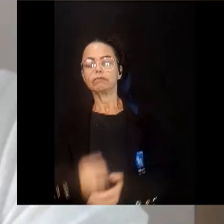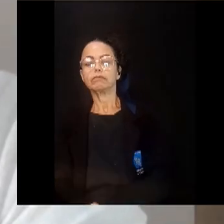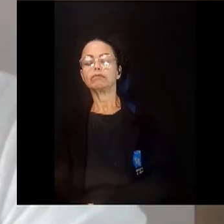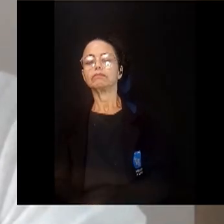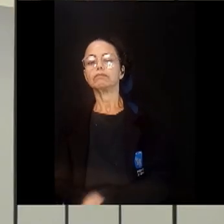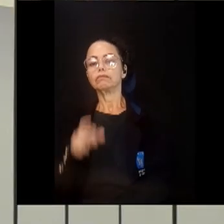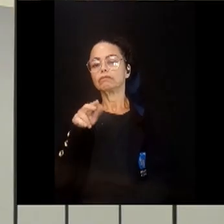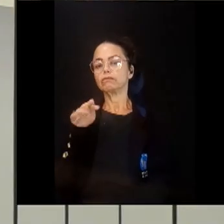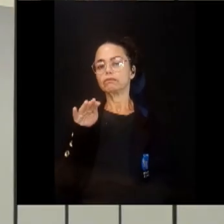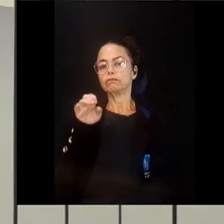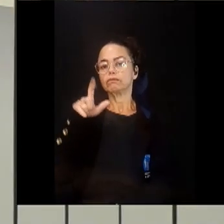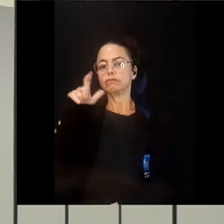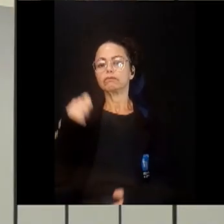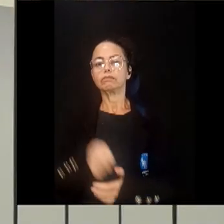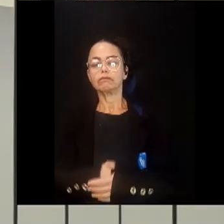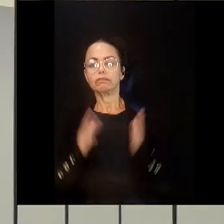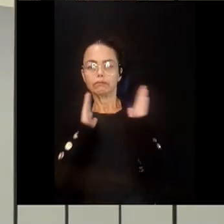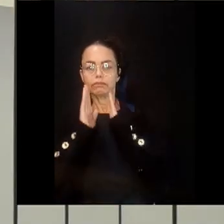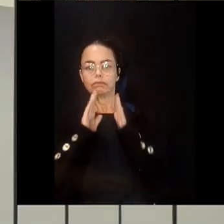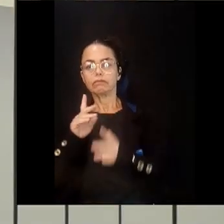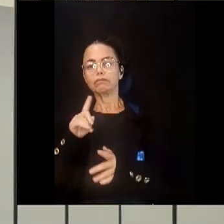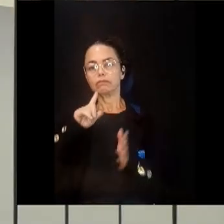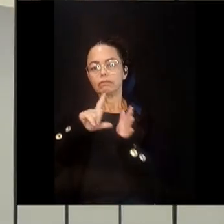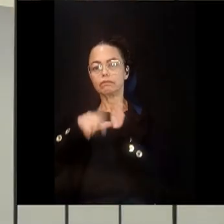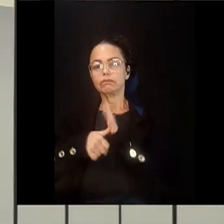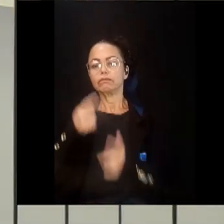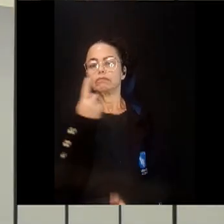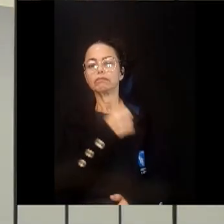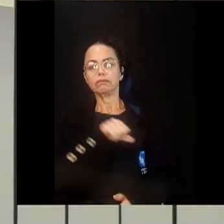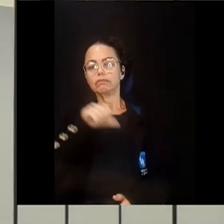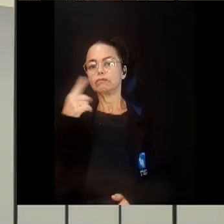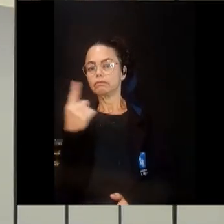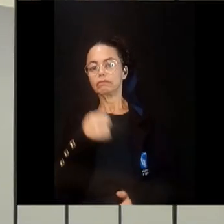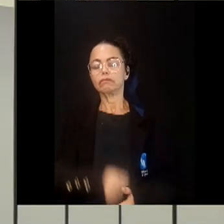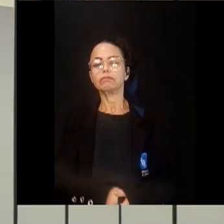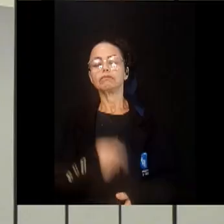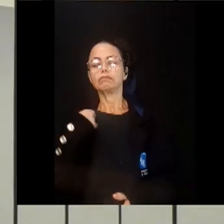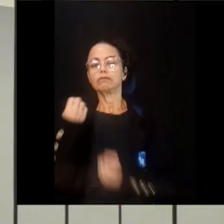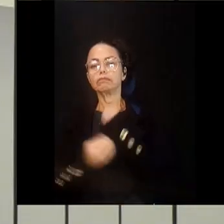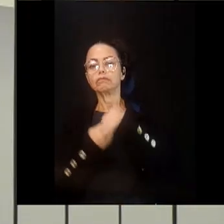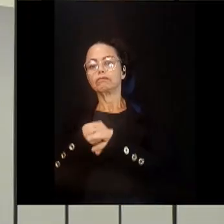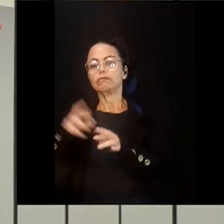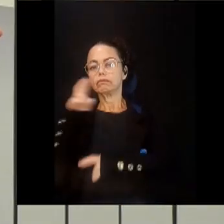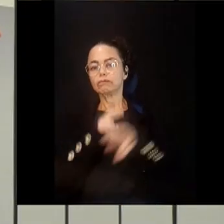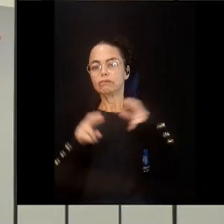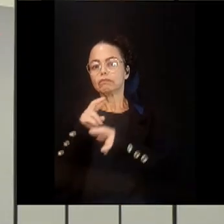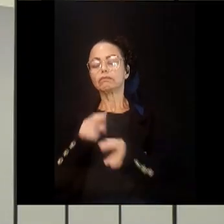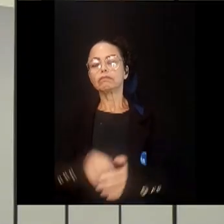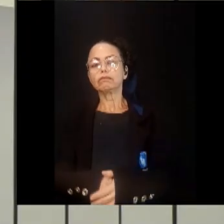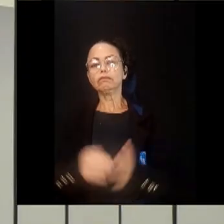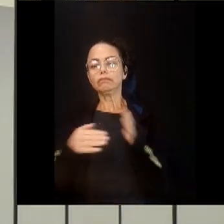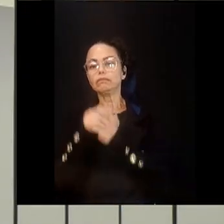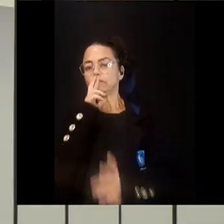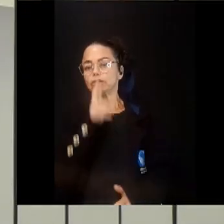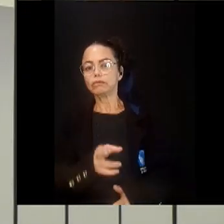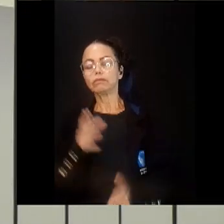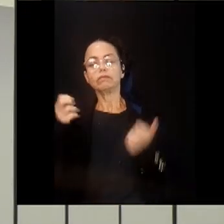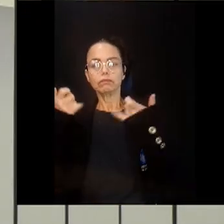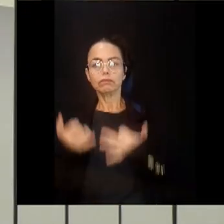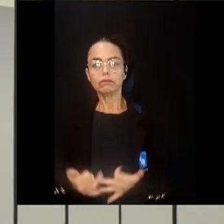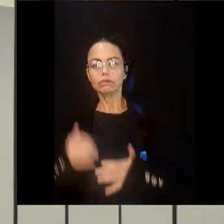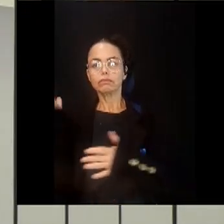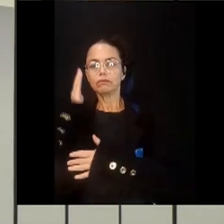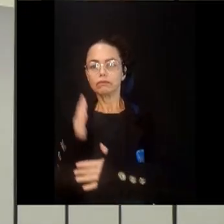deste prazo de 90 dias, como que vai ser feita essa fiscalização? Porque nessa última resposta você já disse, né? O Brasil é um